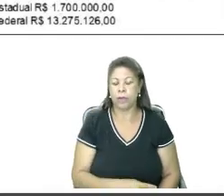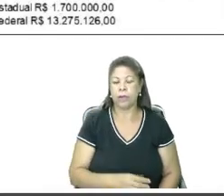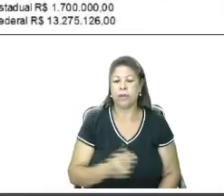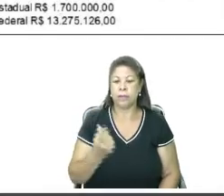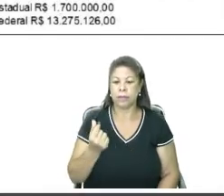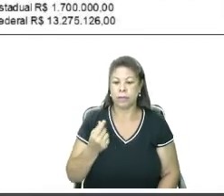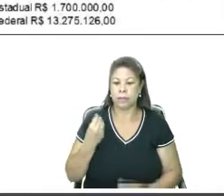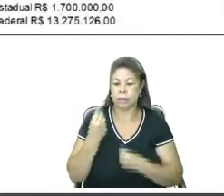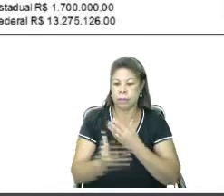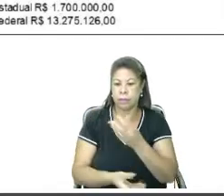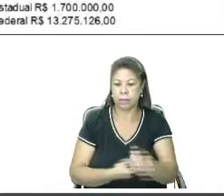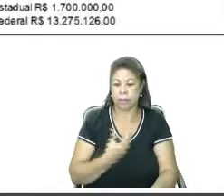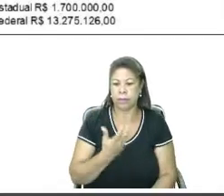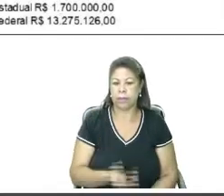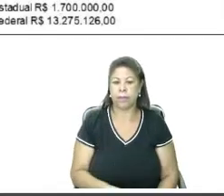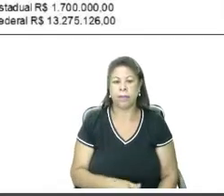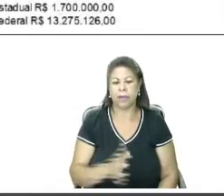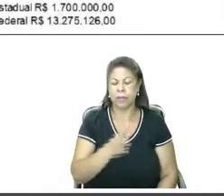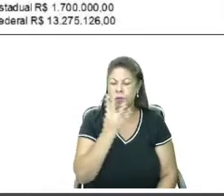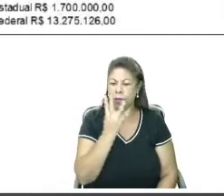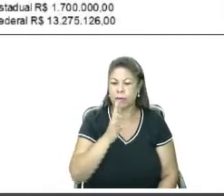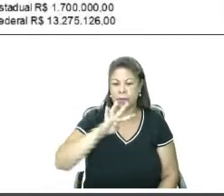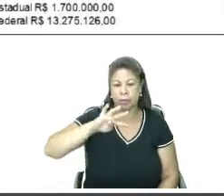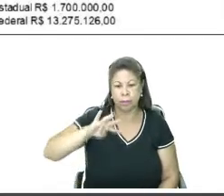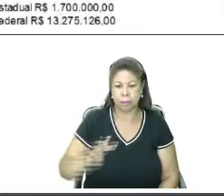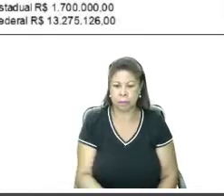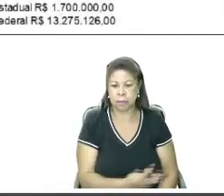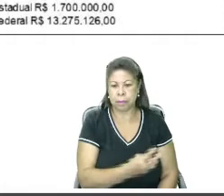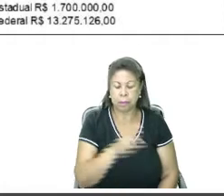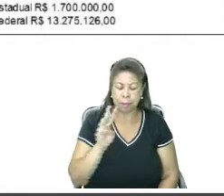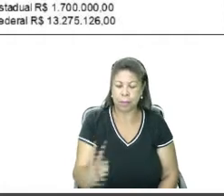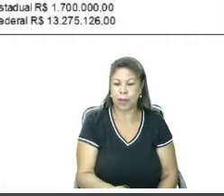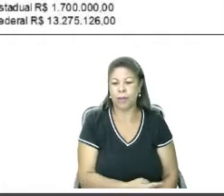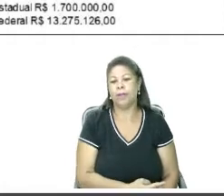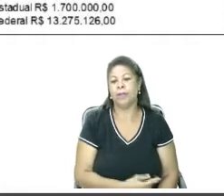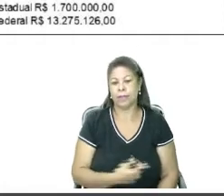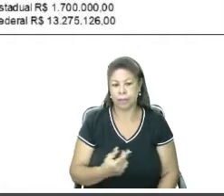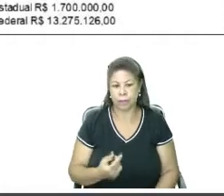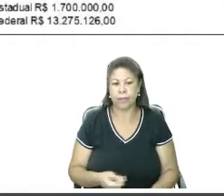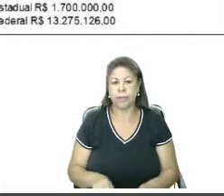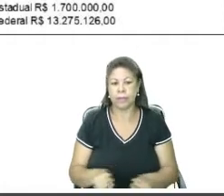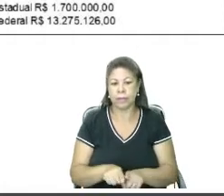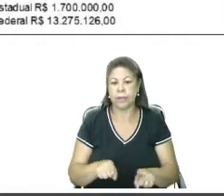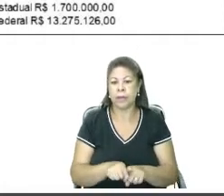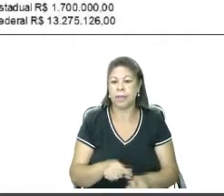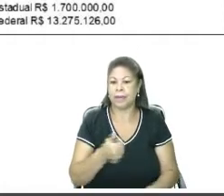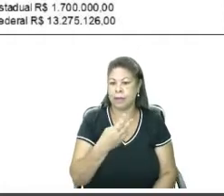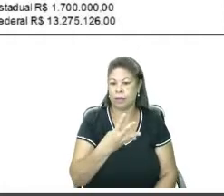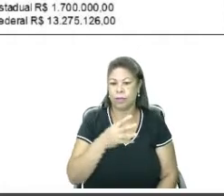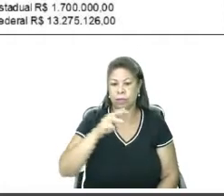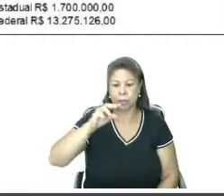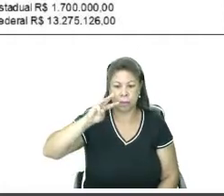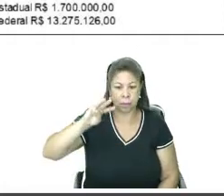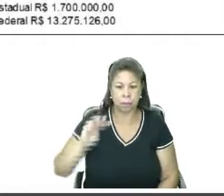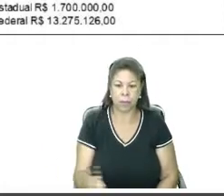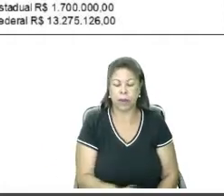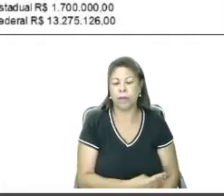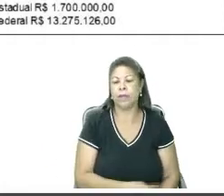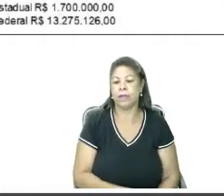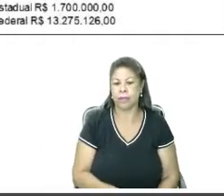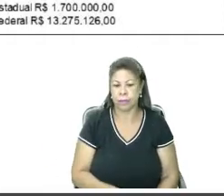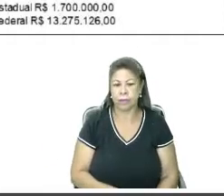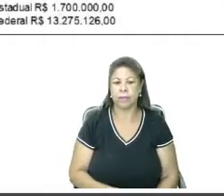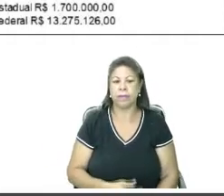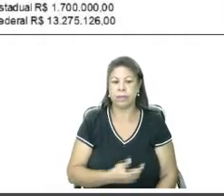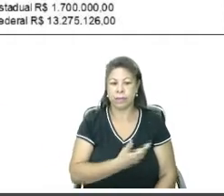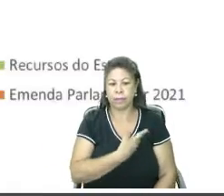pouco mais de 4 milhões e 800 de operações de crédito e 14 milhões 975 mil de emendas